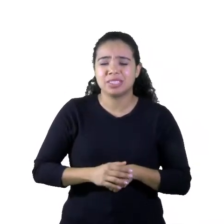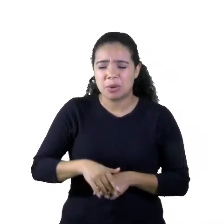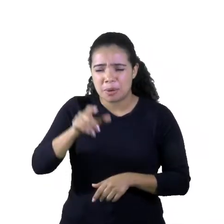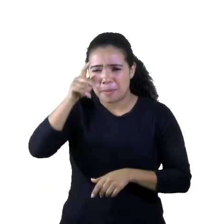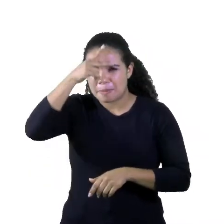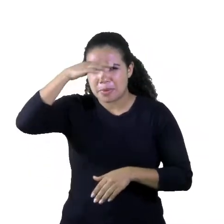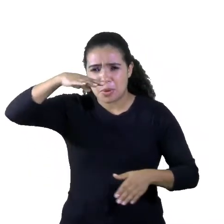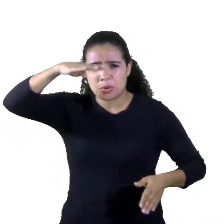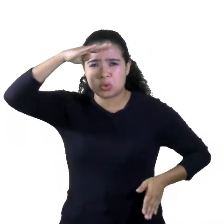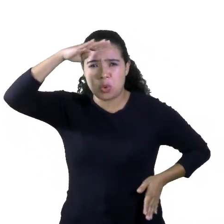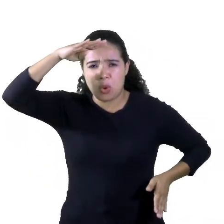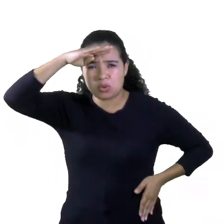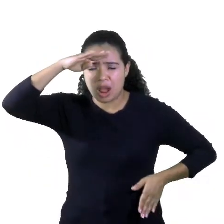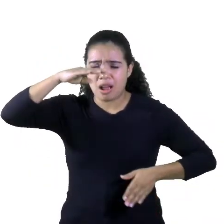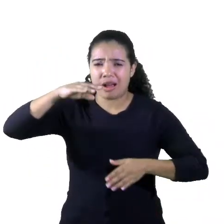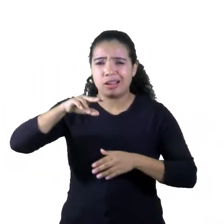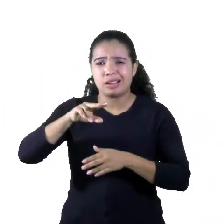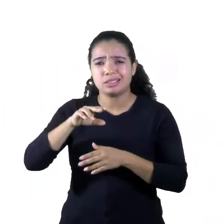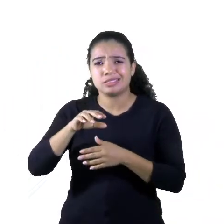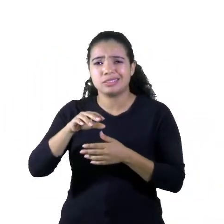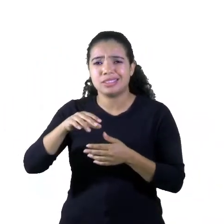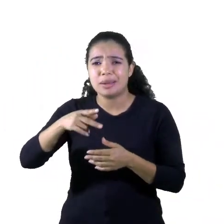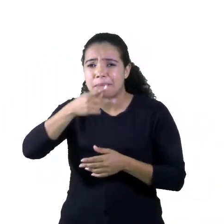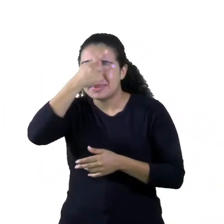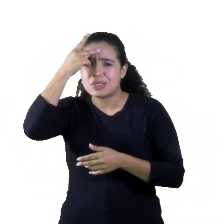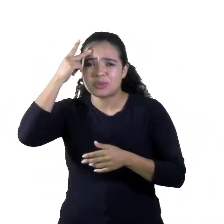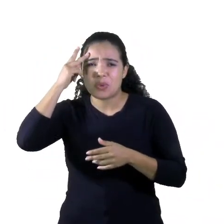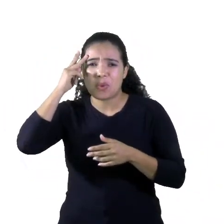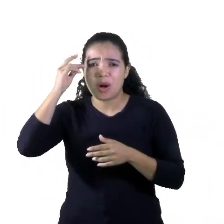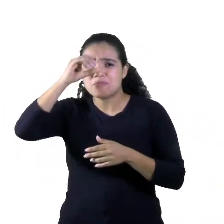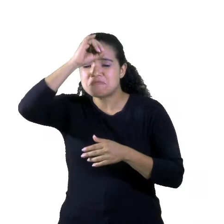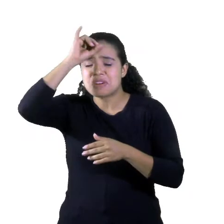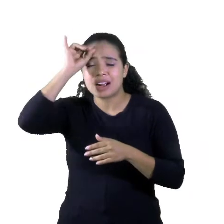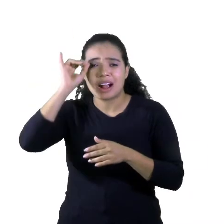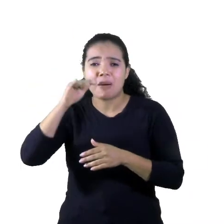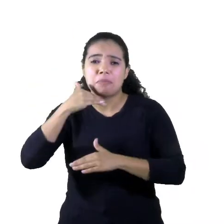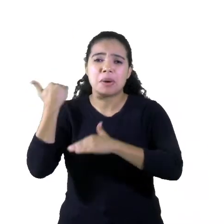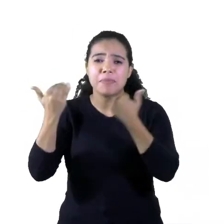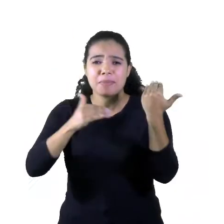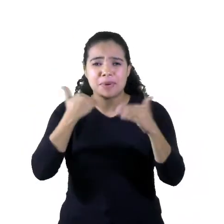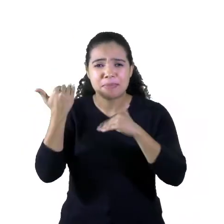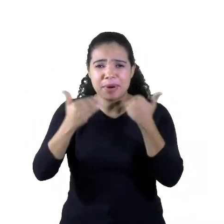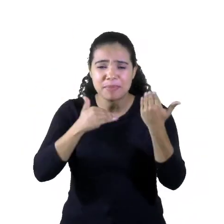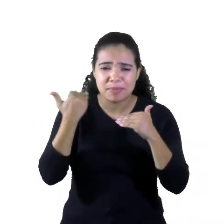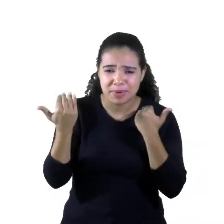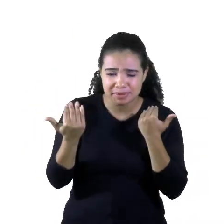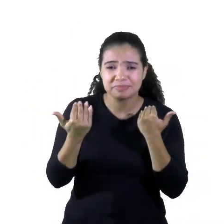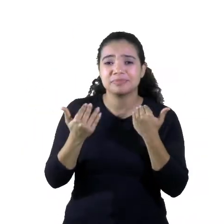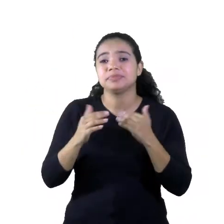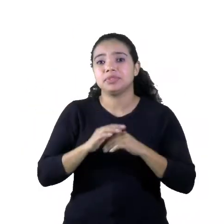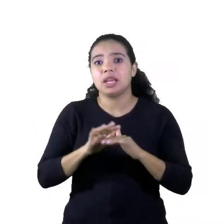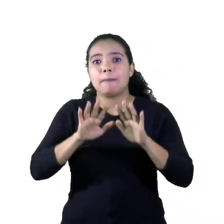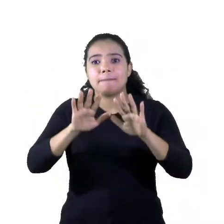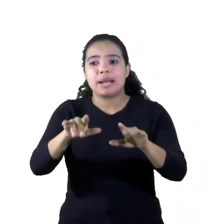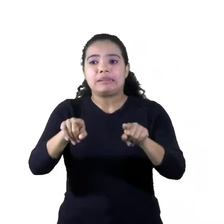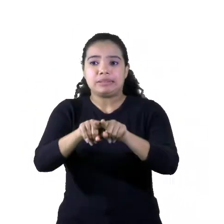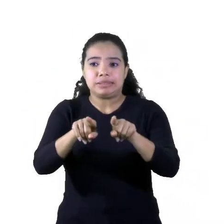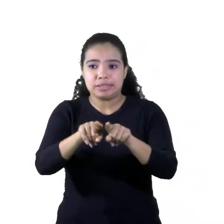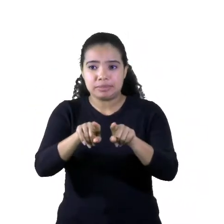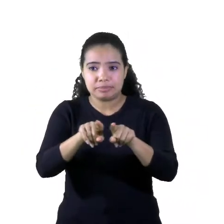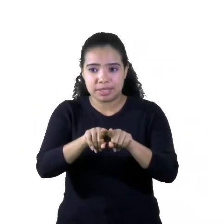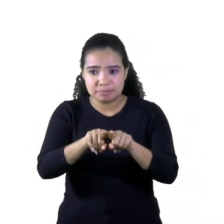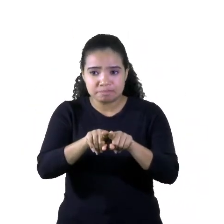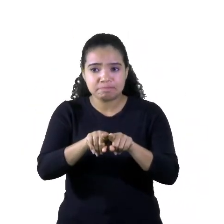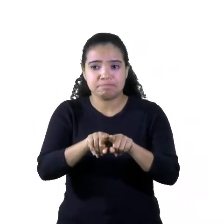soldados, pessoas civis, pessoas inocentes que morreram nessa guerra. Mas também teve uma situação assim